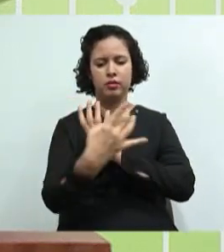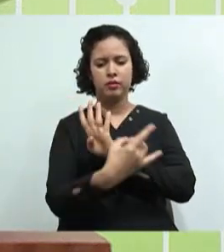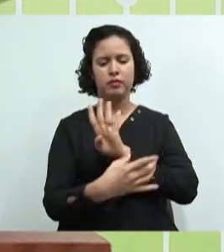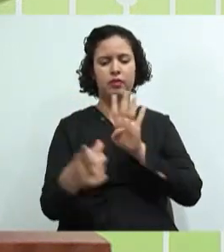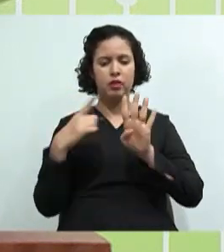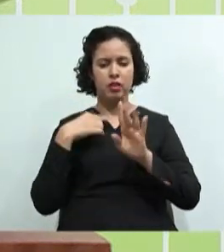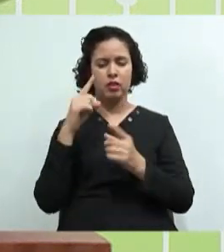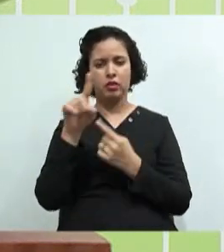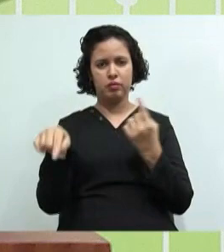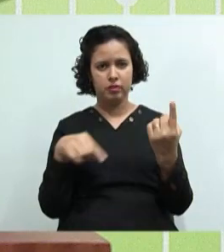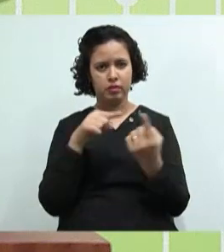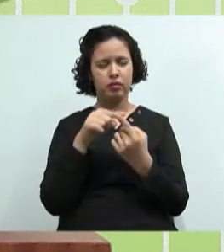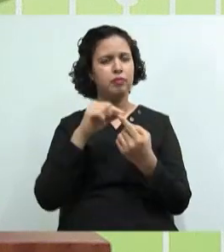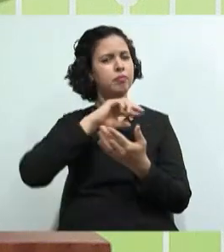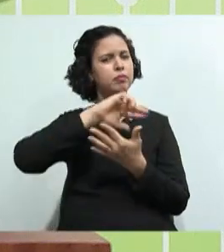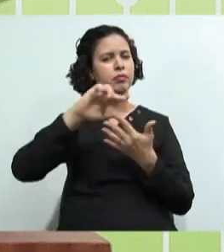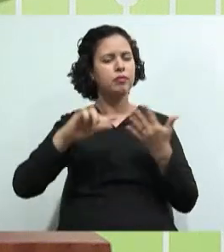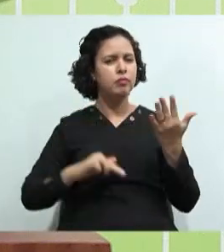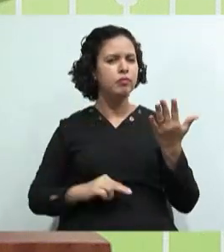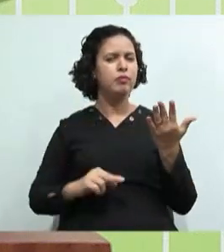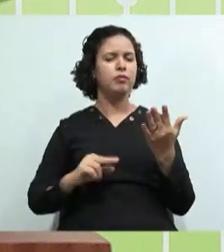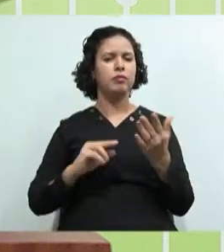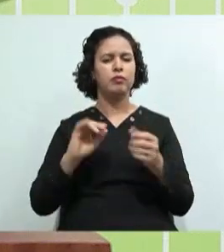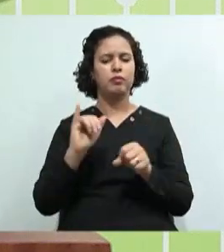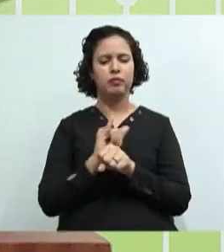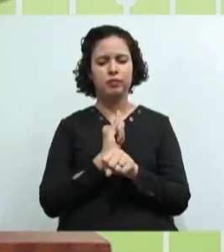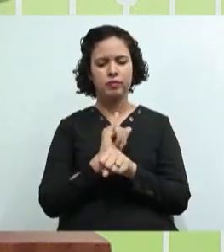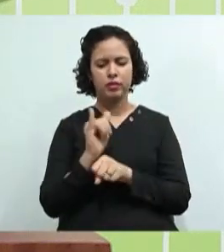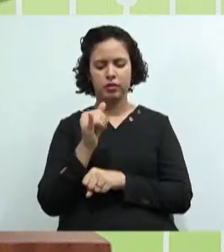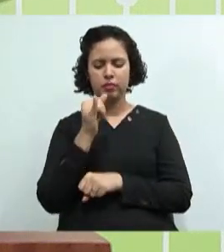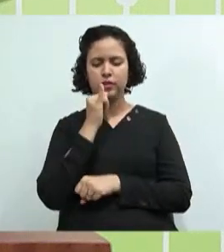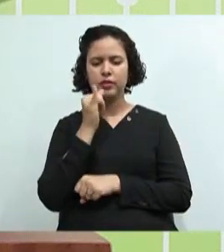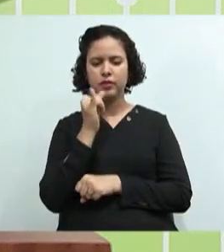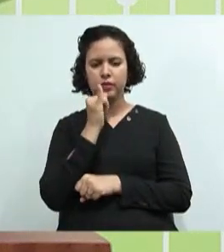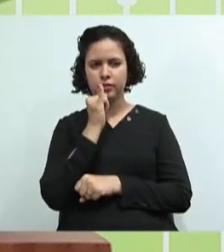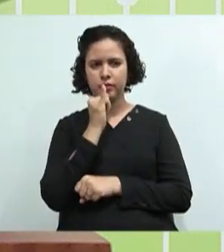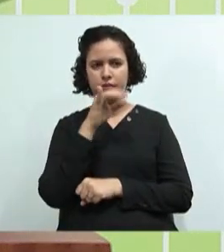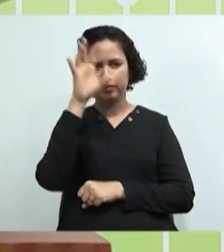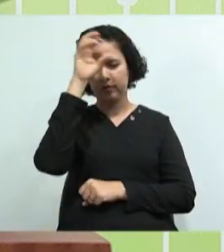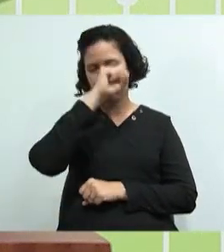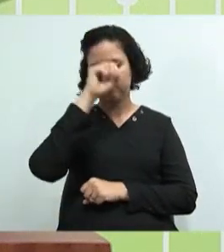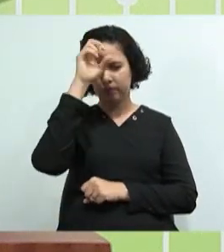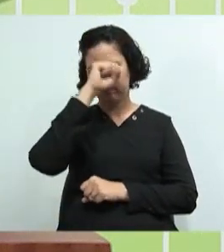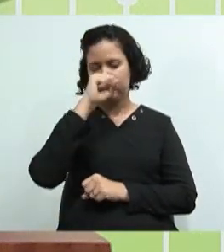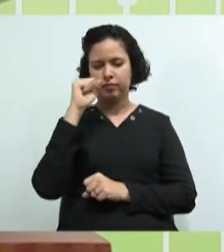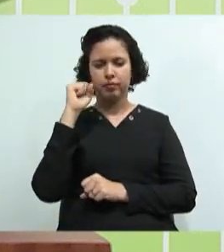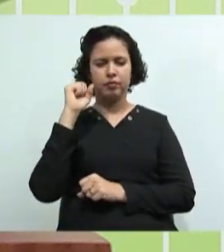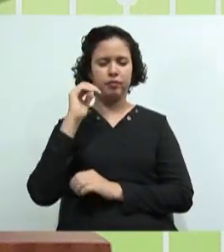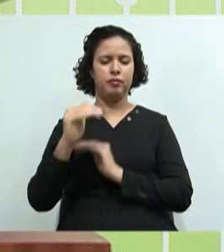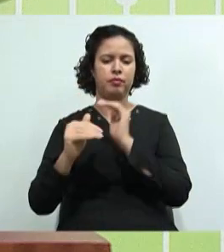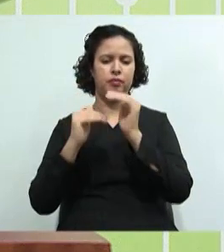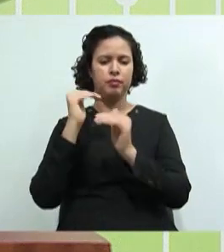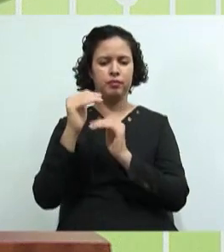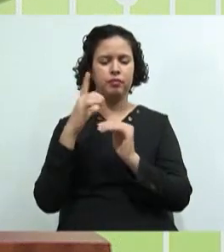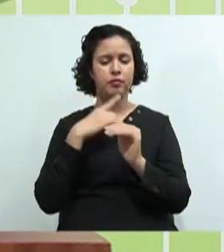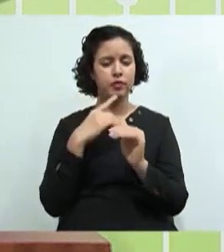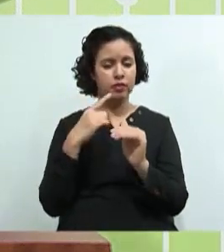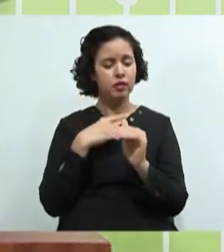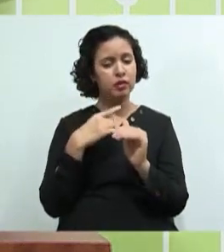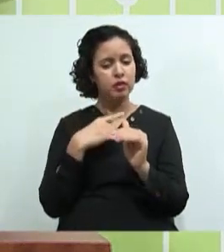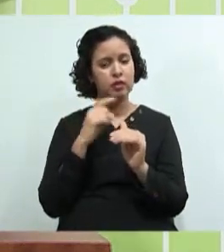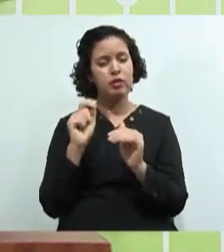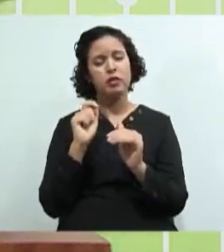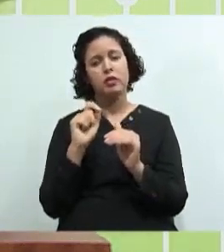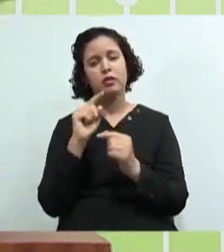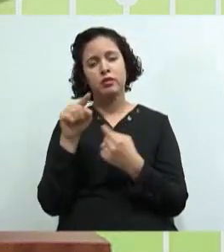objetivos, vários objetivos estratégicos. Por exemplo, na perspectiva de aprendizado e crescimento, nós temos objetivos estratégicos ali